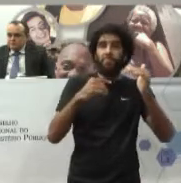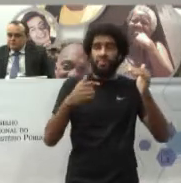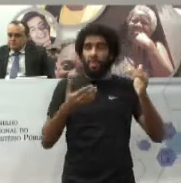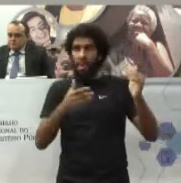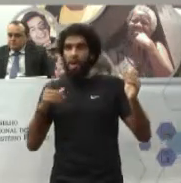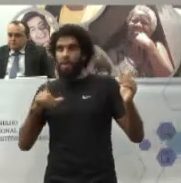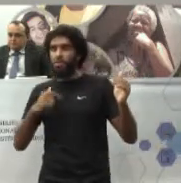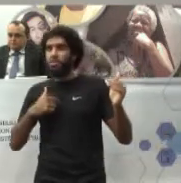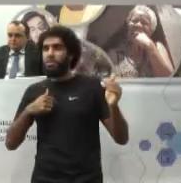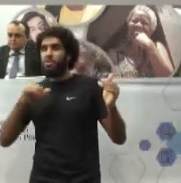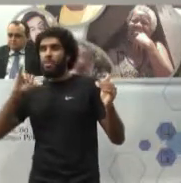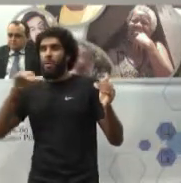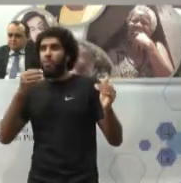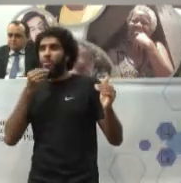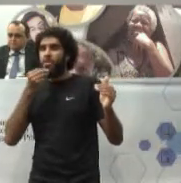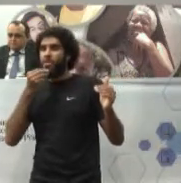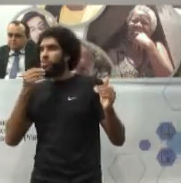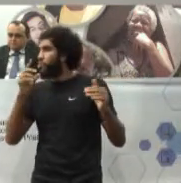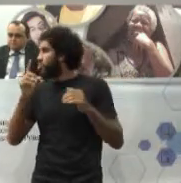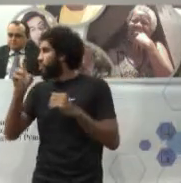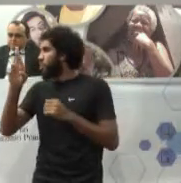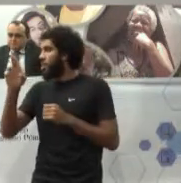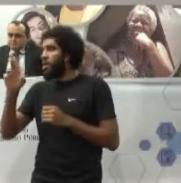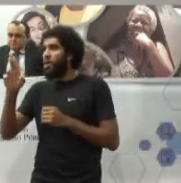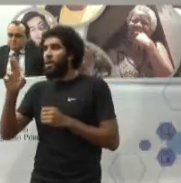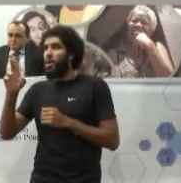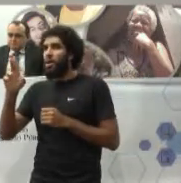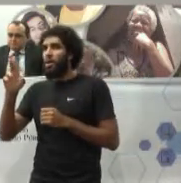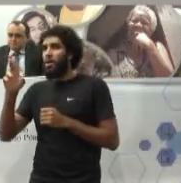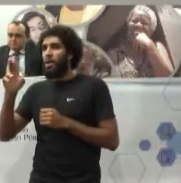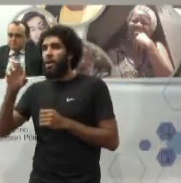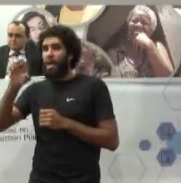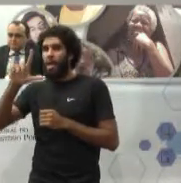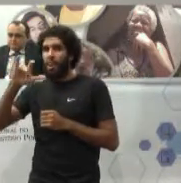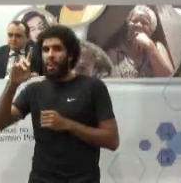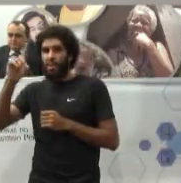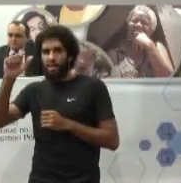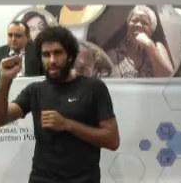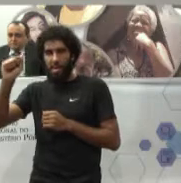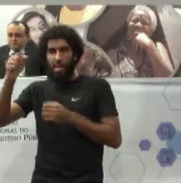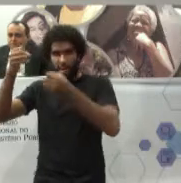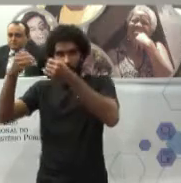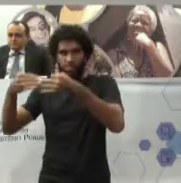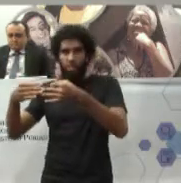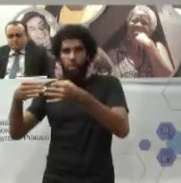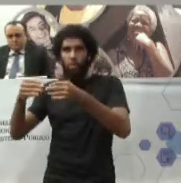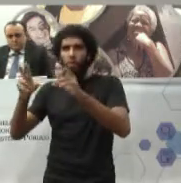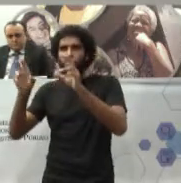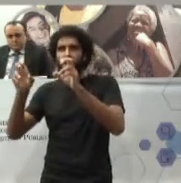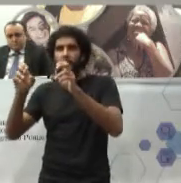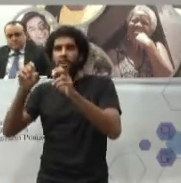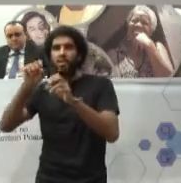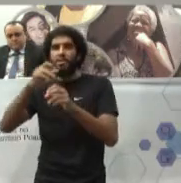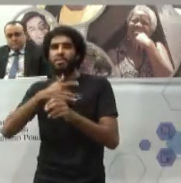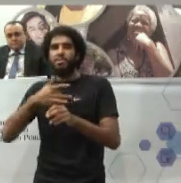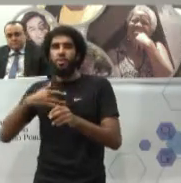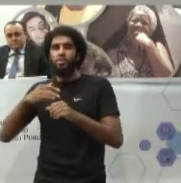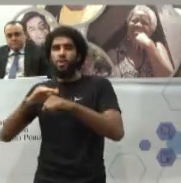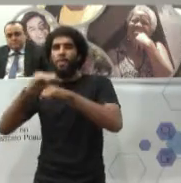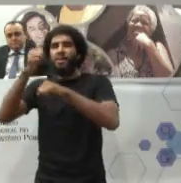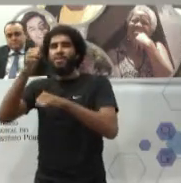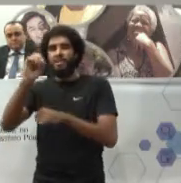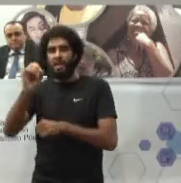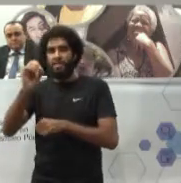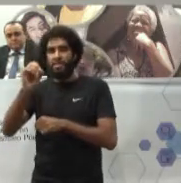doutora ainda comentou a respeito do saúde mais 10 mas não só de saúde mais 10 tive a oportunidade nesse espaço de